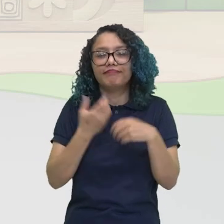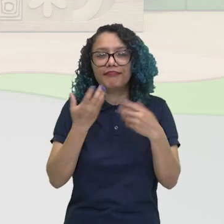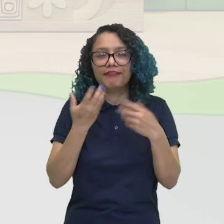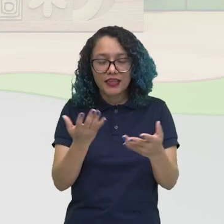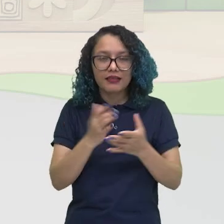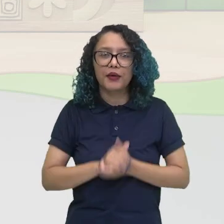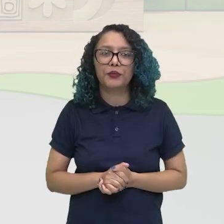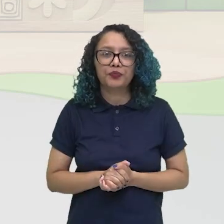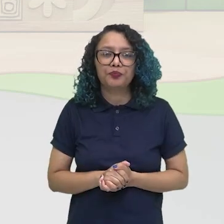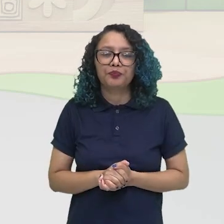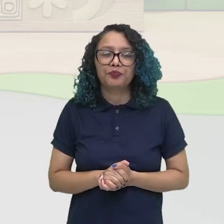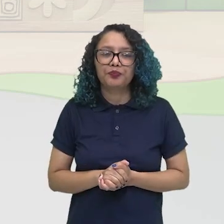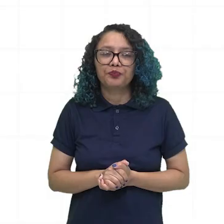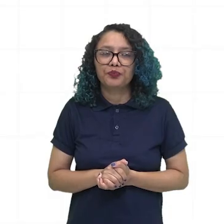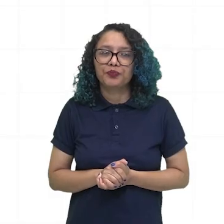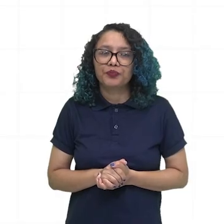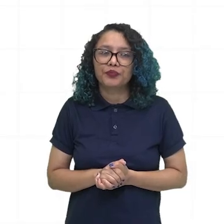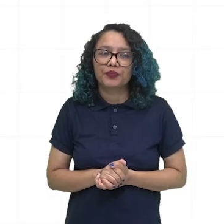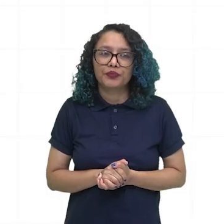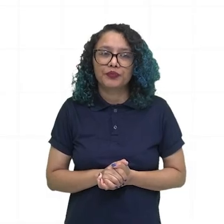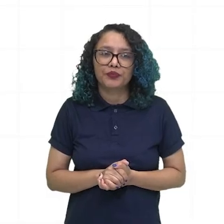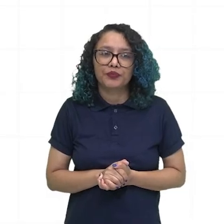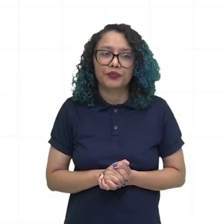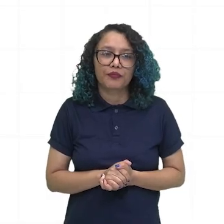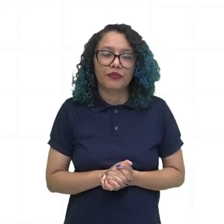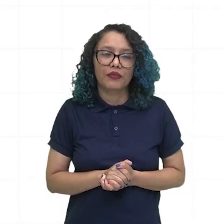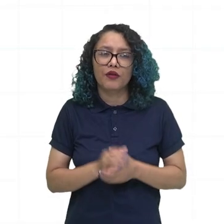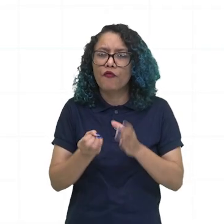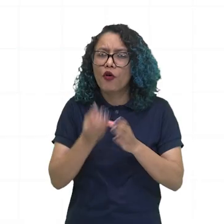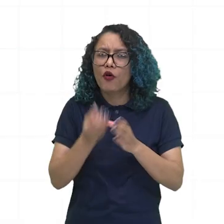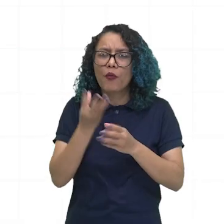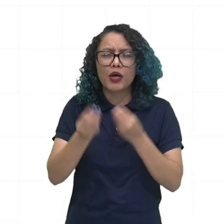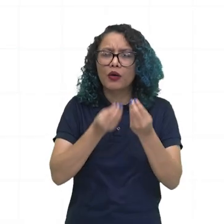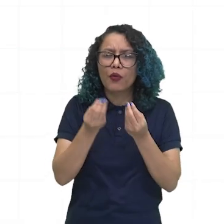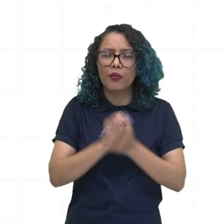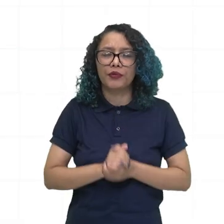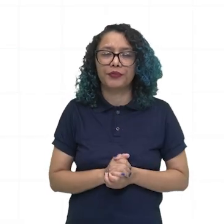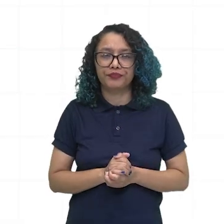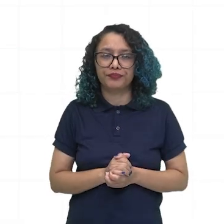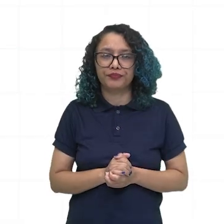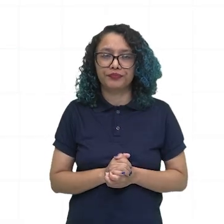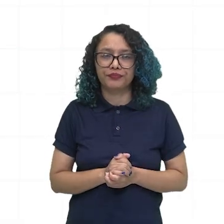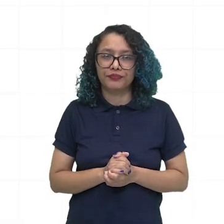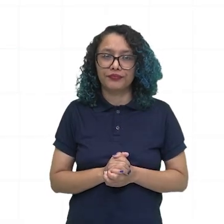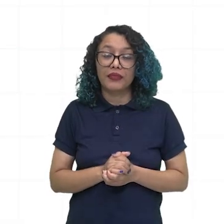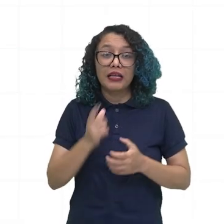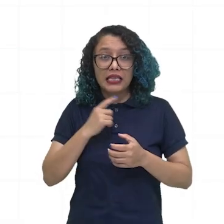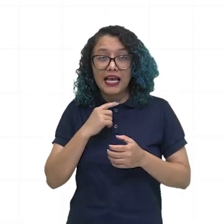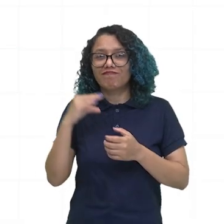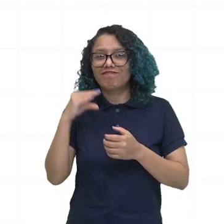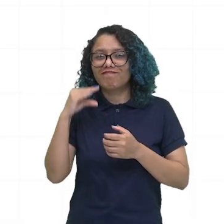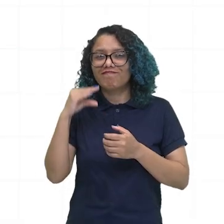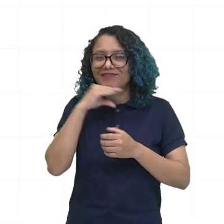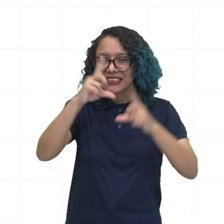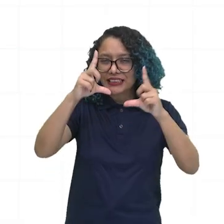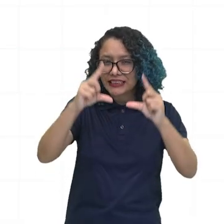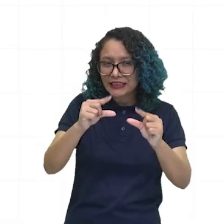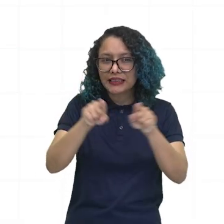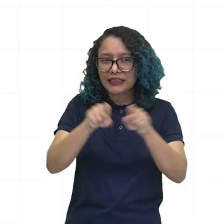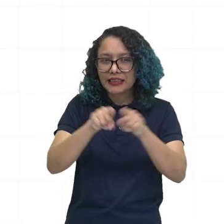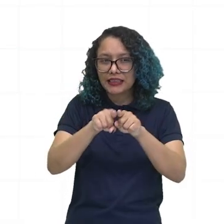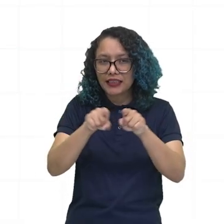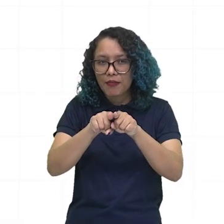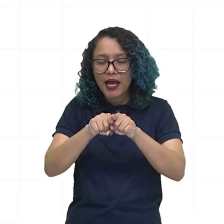são formadas a partir do quê? Do resfriamento e da solidificação